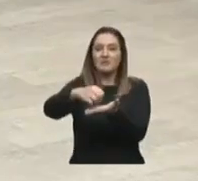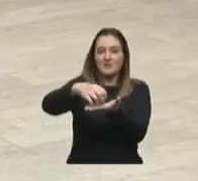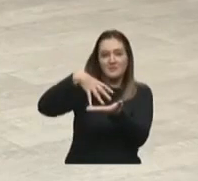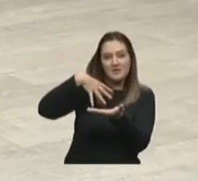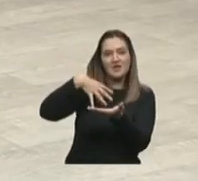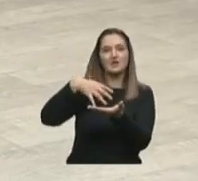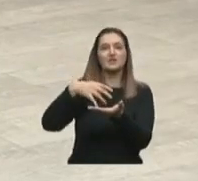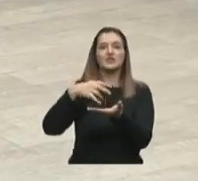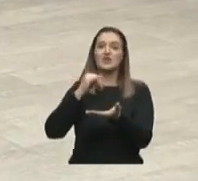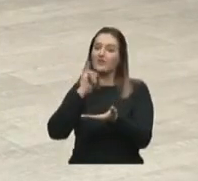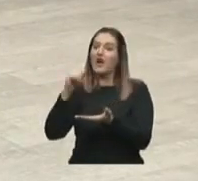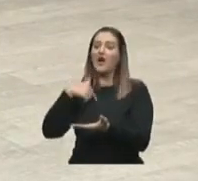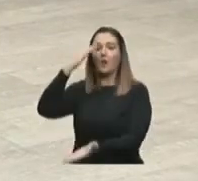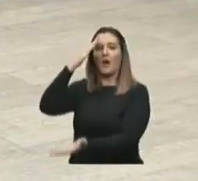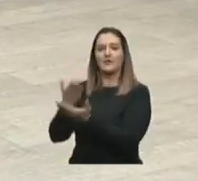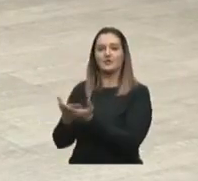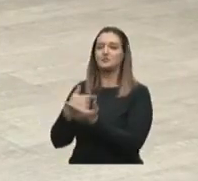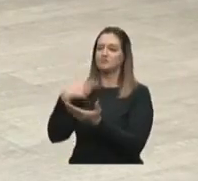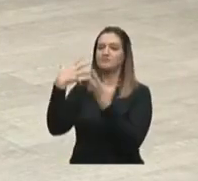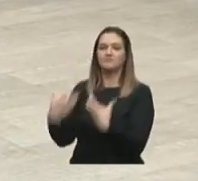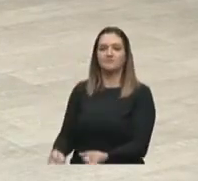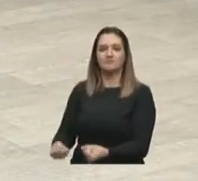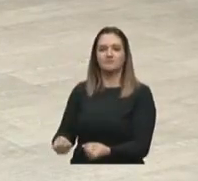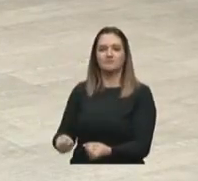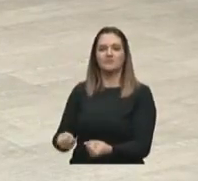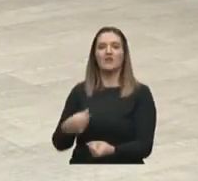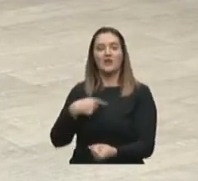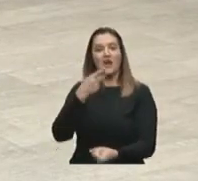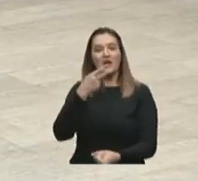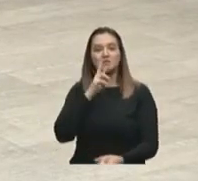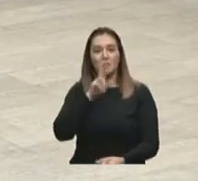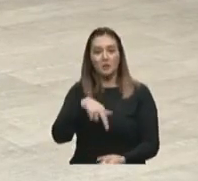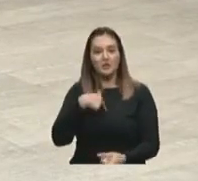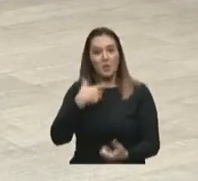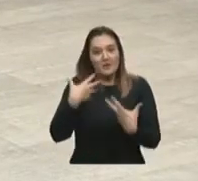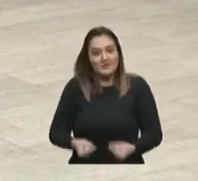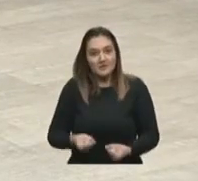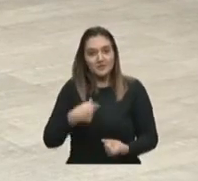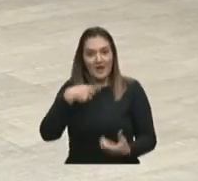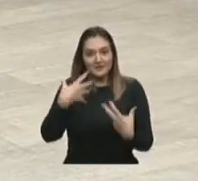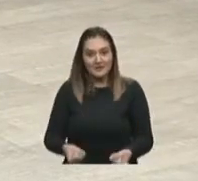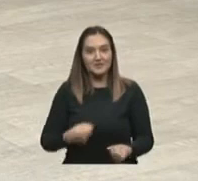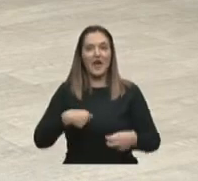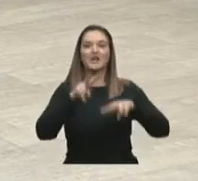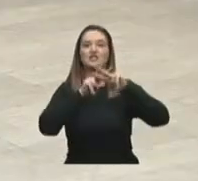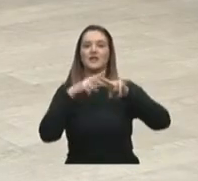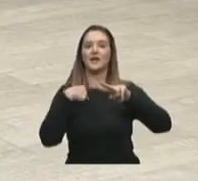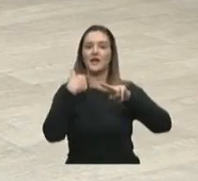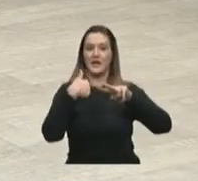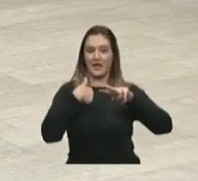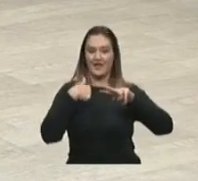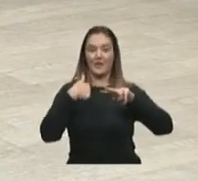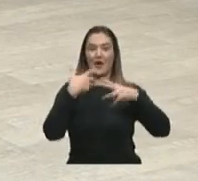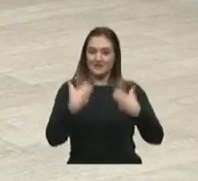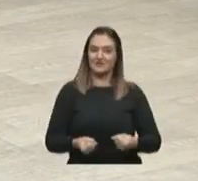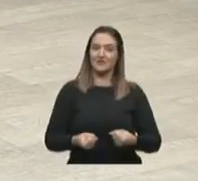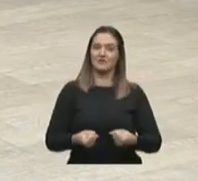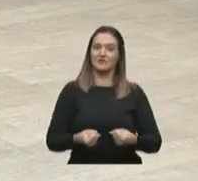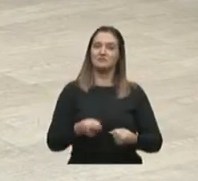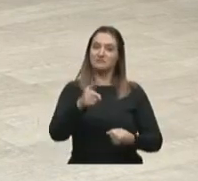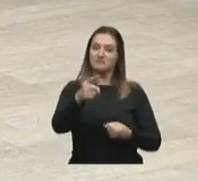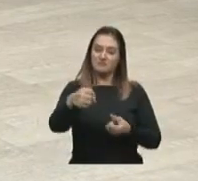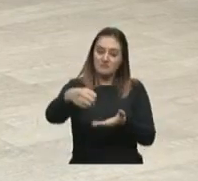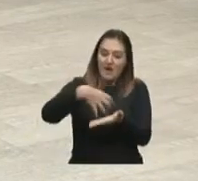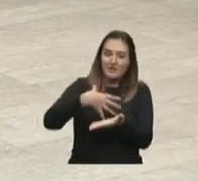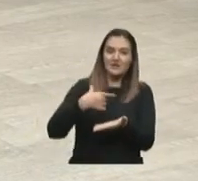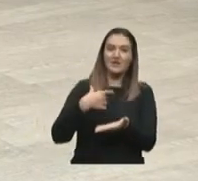para cá e diga assim: eu creio, eu aceito melhor, eu aceito. Diga: eu aceito, eu aceito. Hashtag eu aceito. Mande para cá a sua decisão e